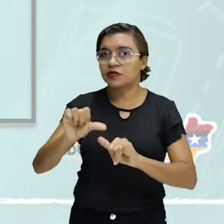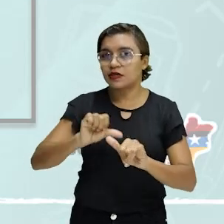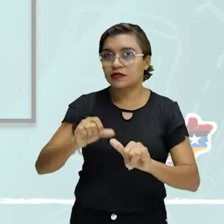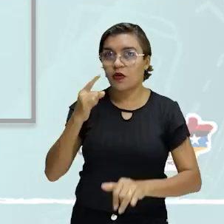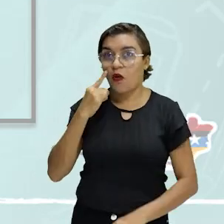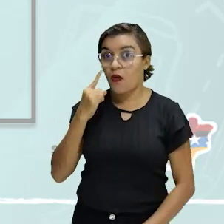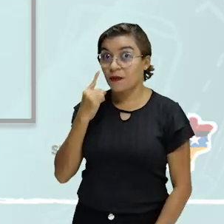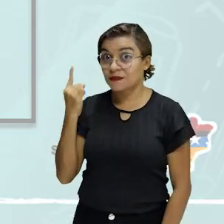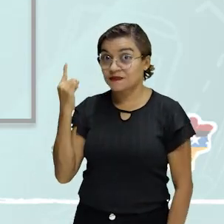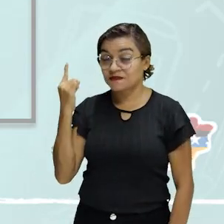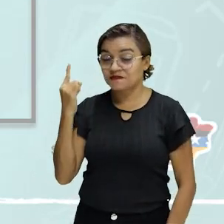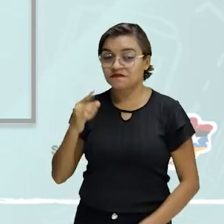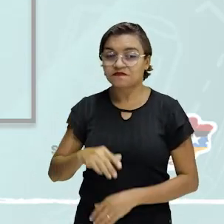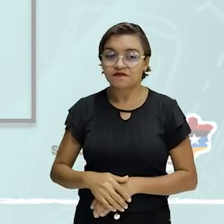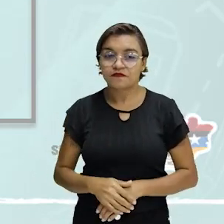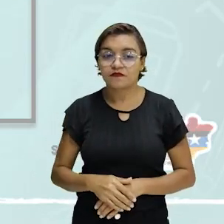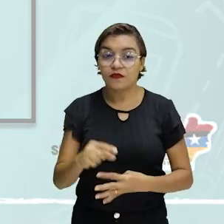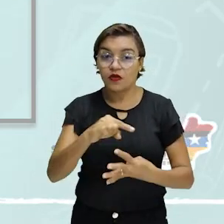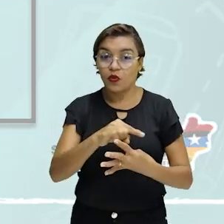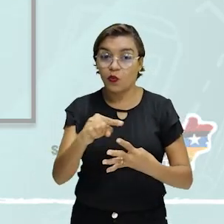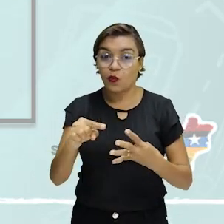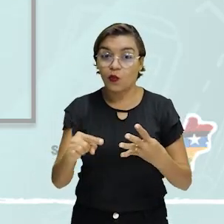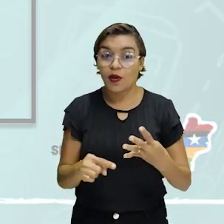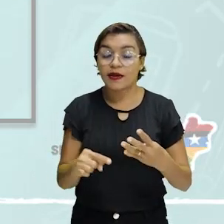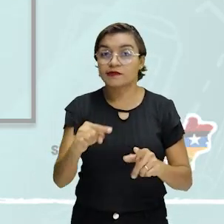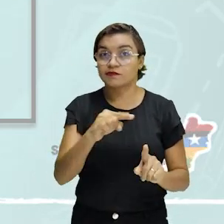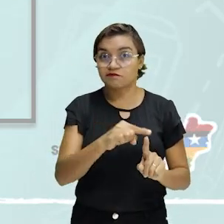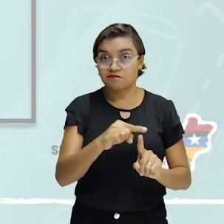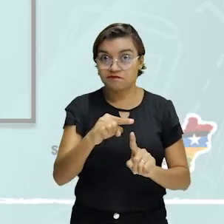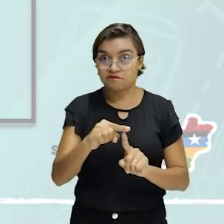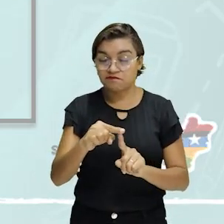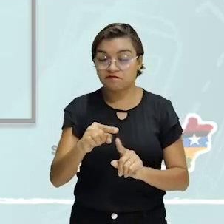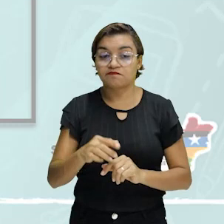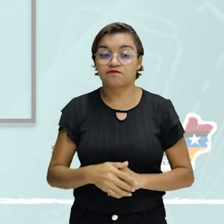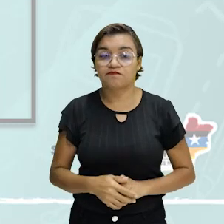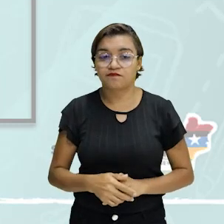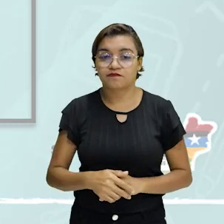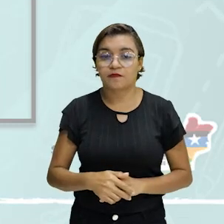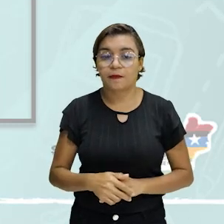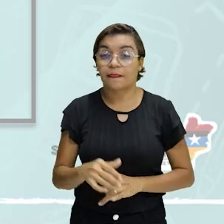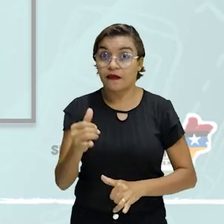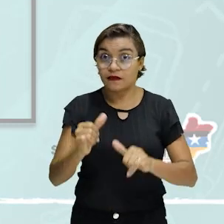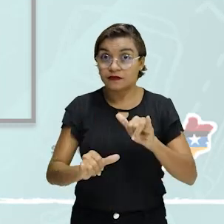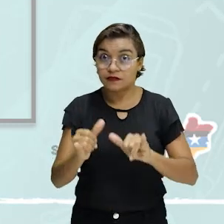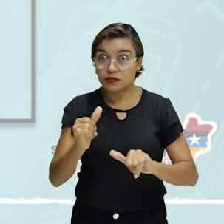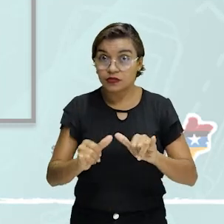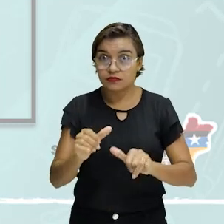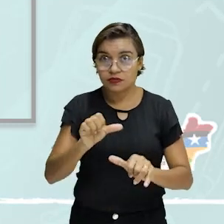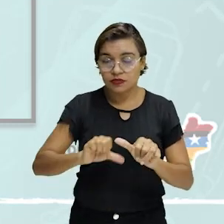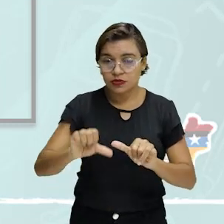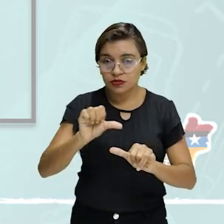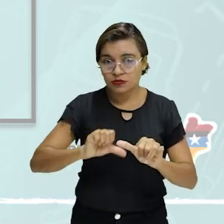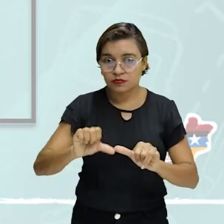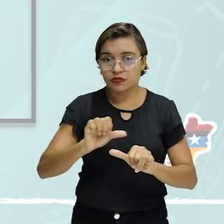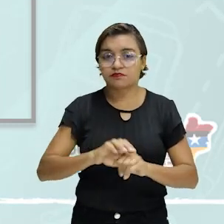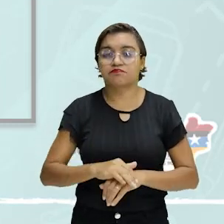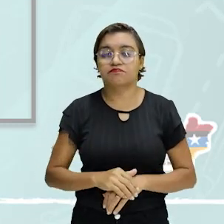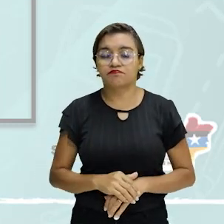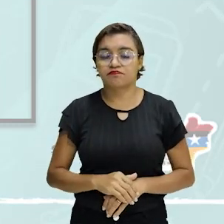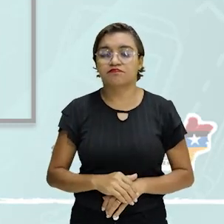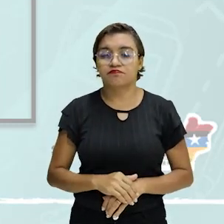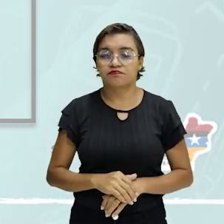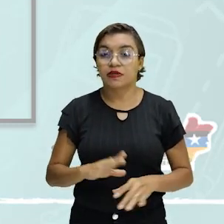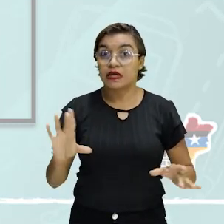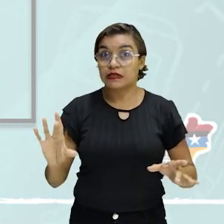Observe aqui na tela nós temos quatro tipos de reações eh químicas né levadas né e eh eh